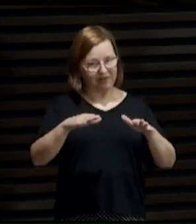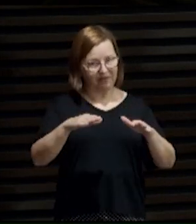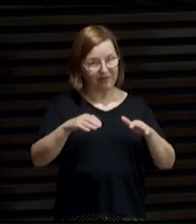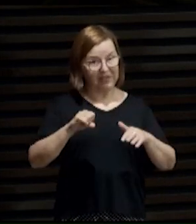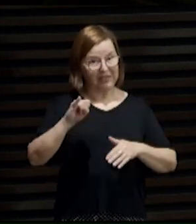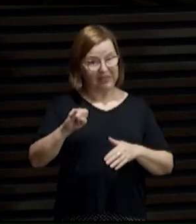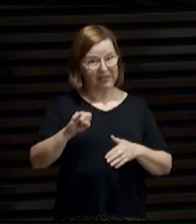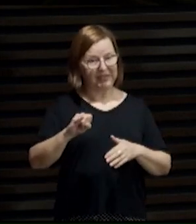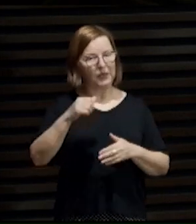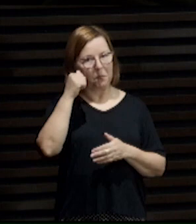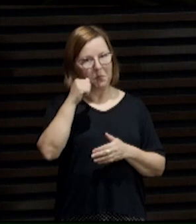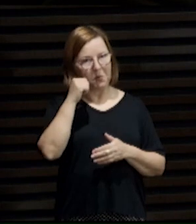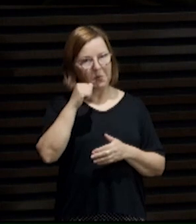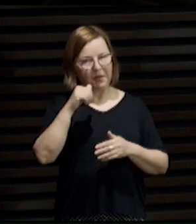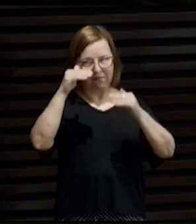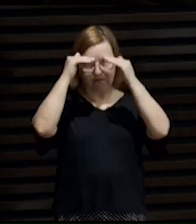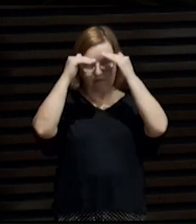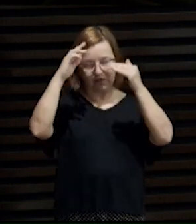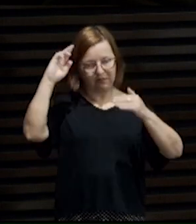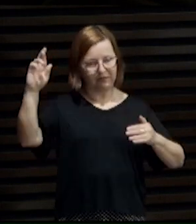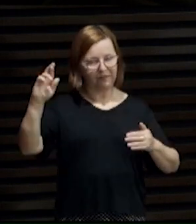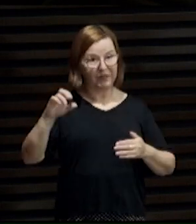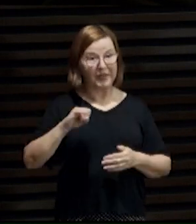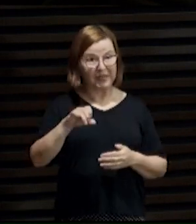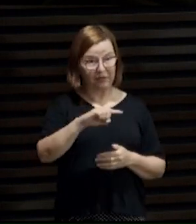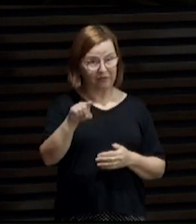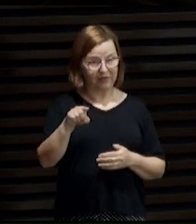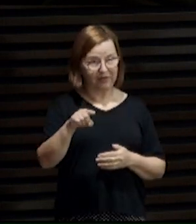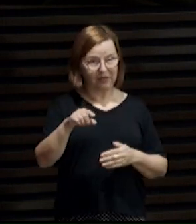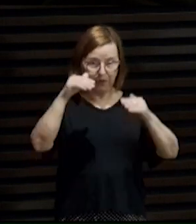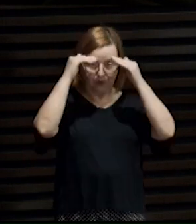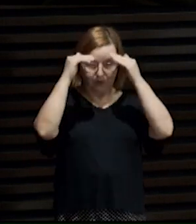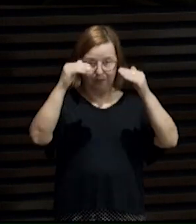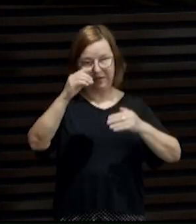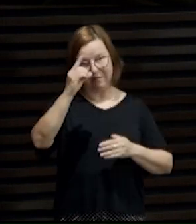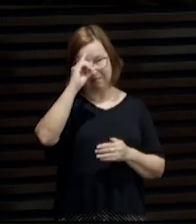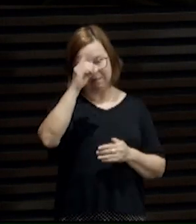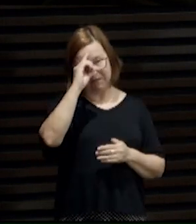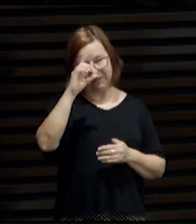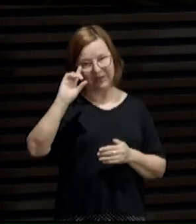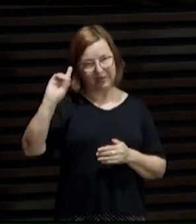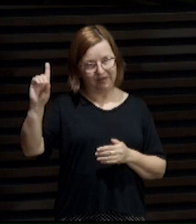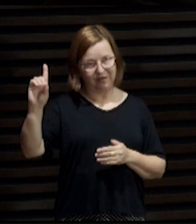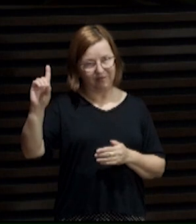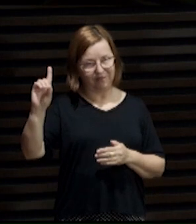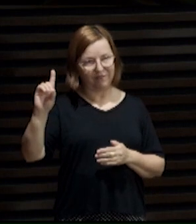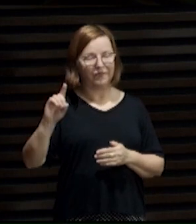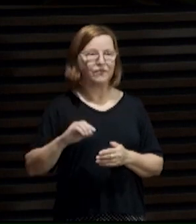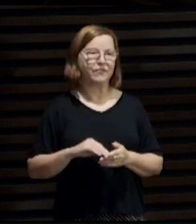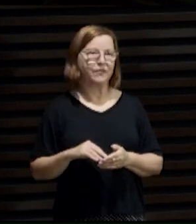piedosas. Se você anda nos caminhos de Deus, e andar nos caminhos de Deus é lembrar